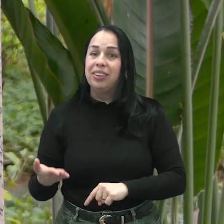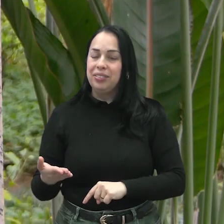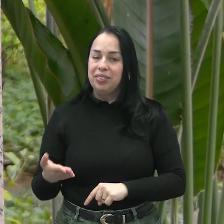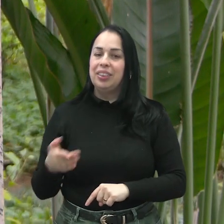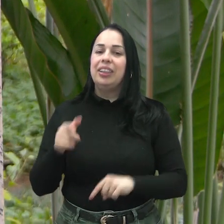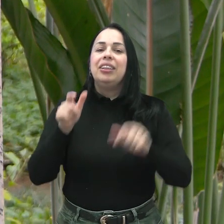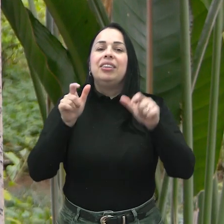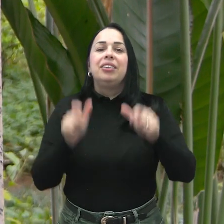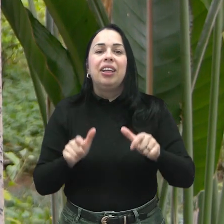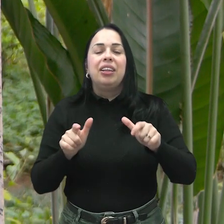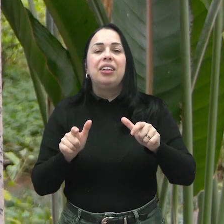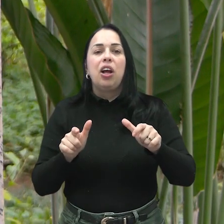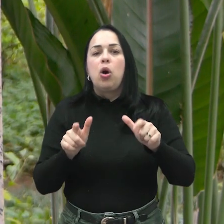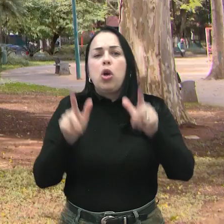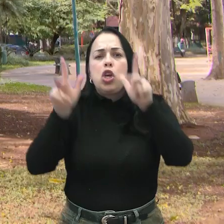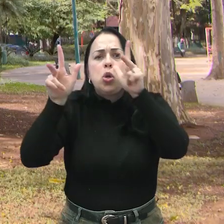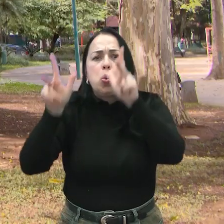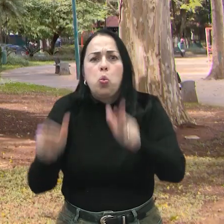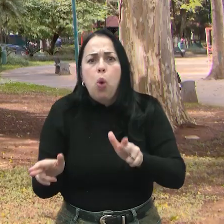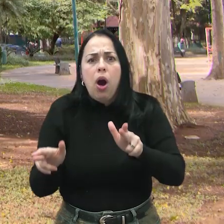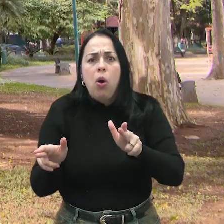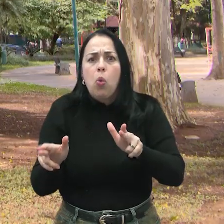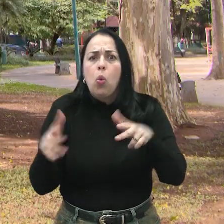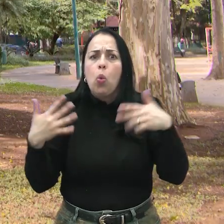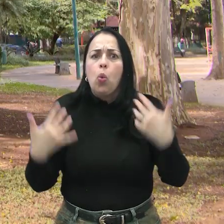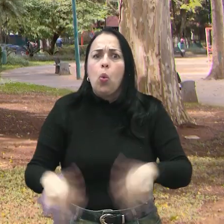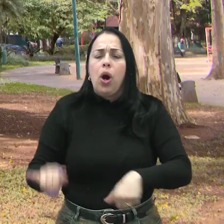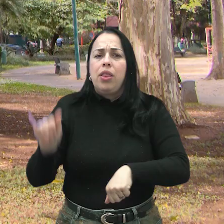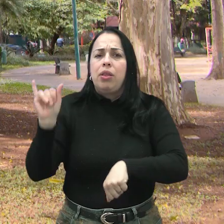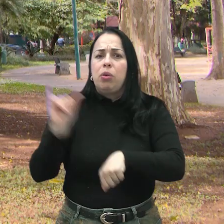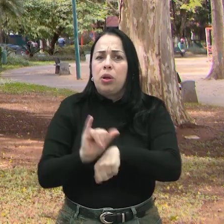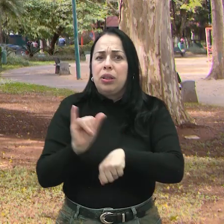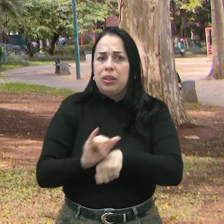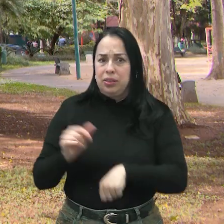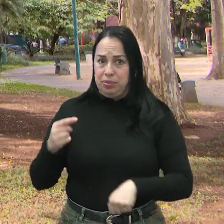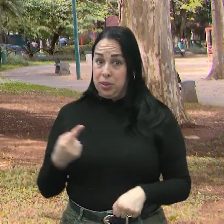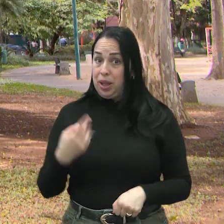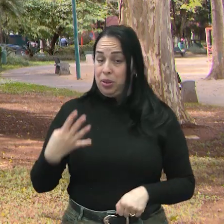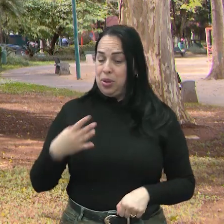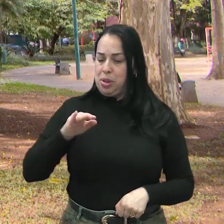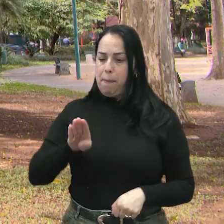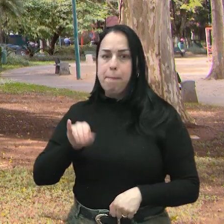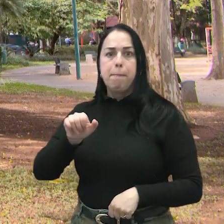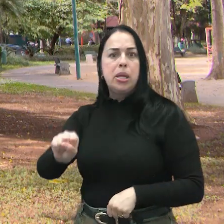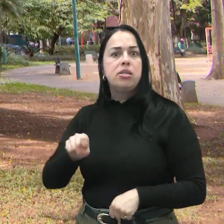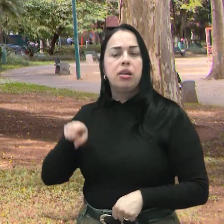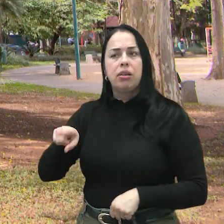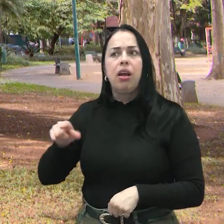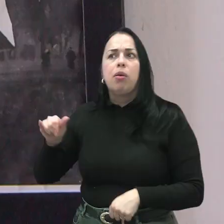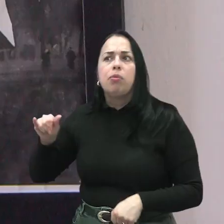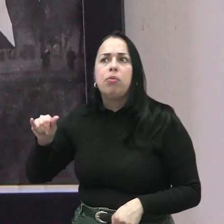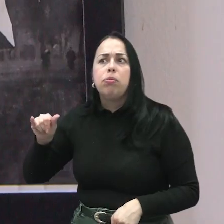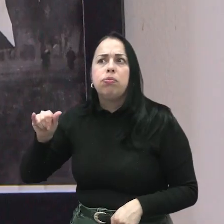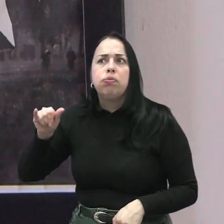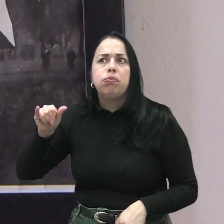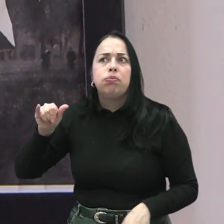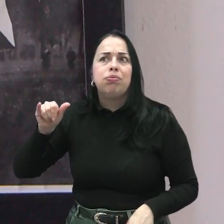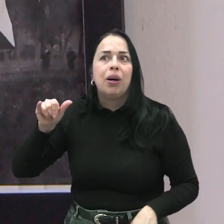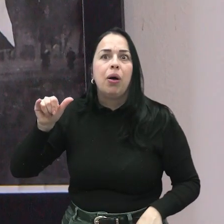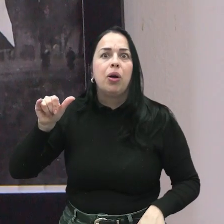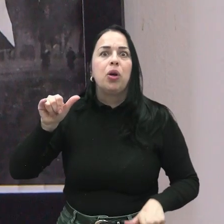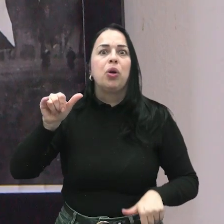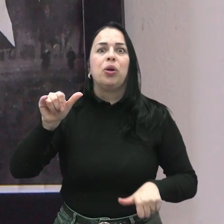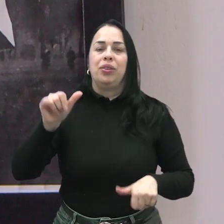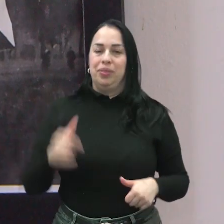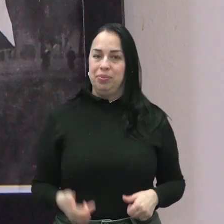de Santos Dumont. Lá tem até mesmo uma réplica em aço do 14 bis, símbolo de um